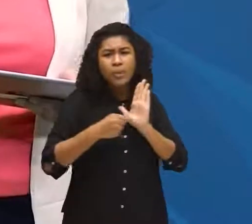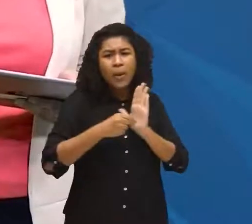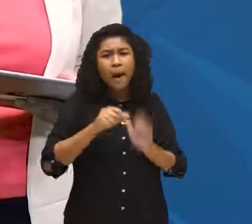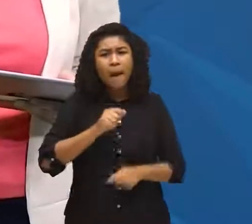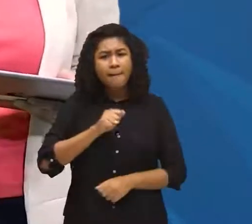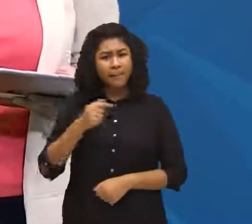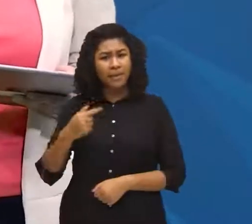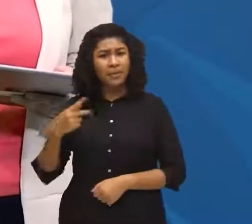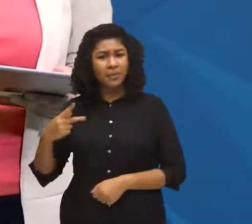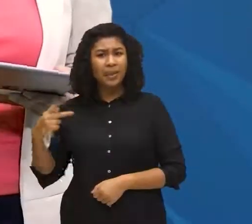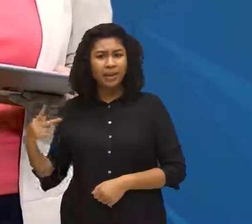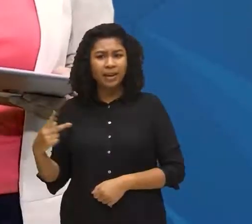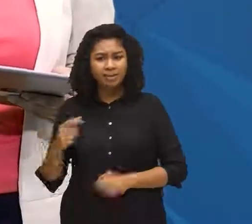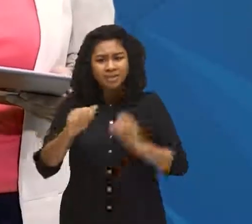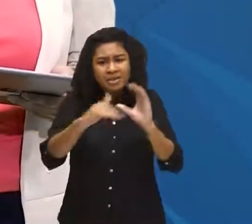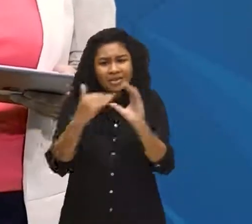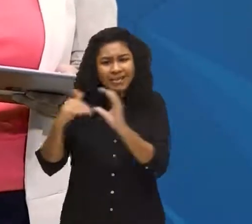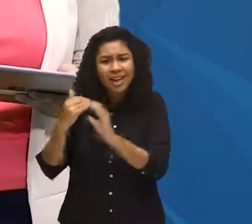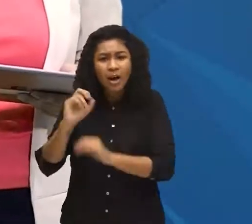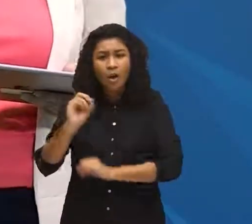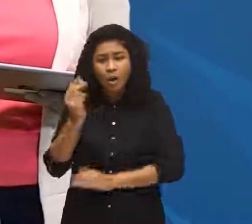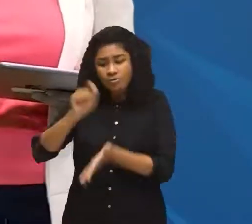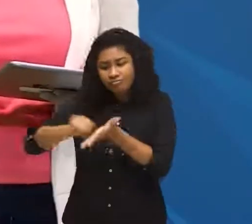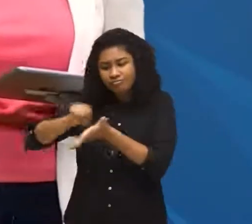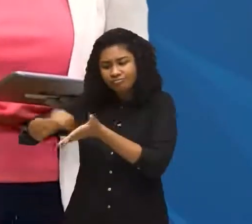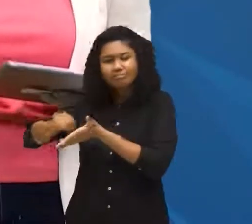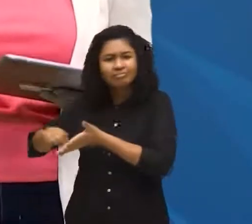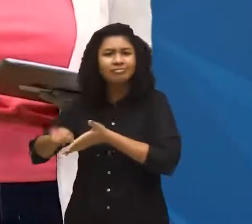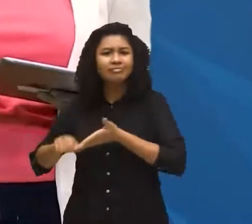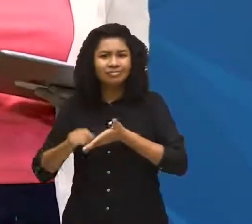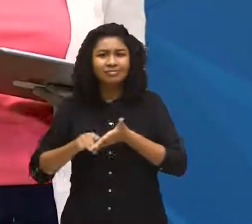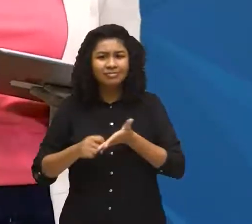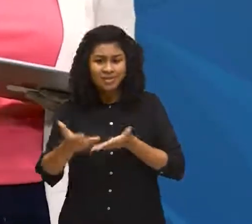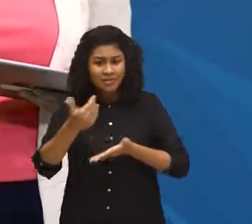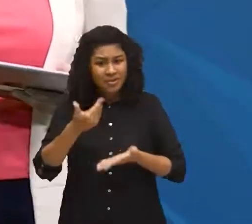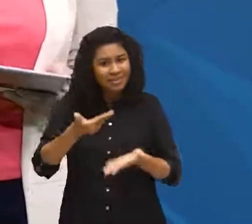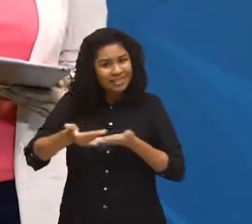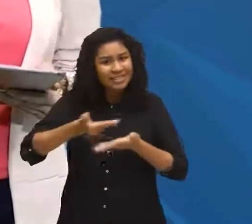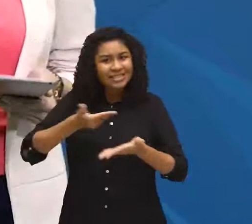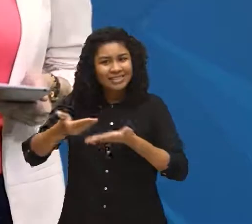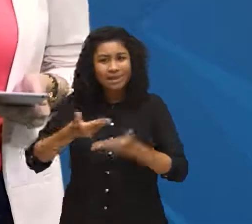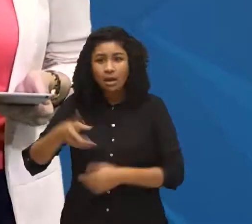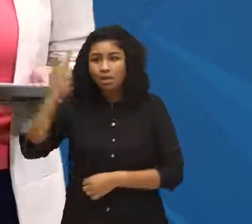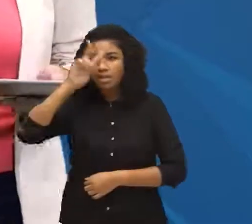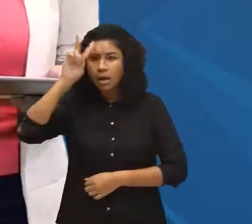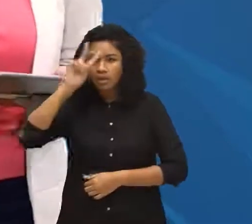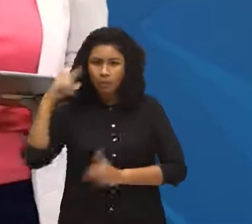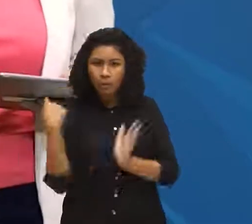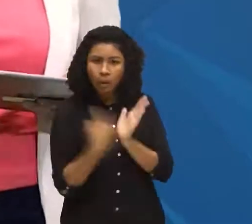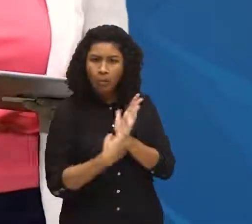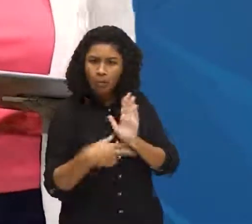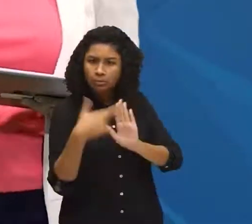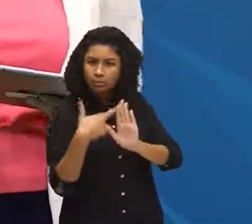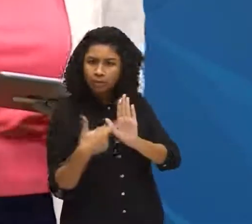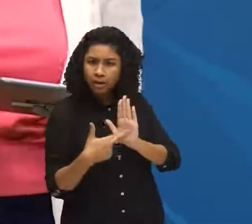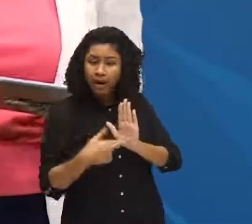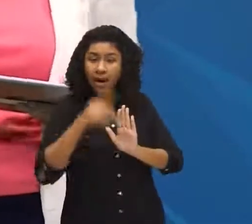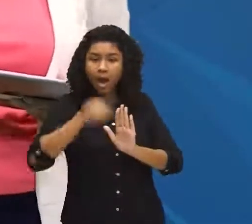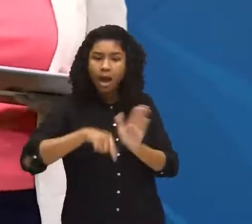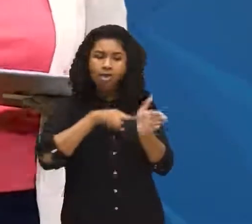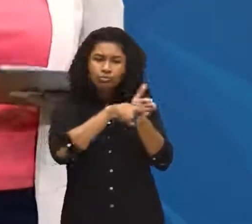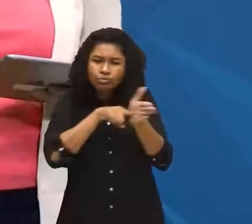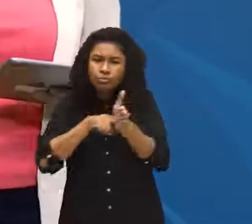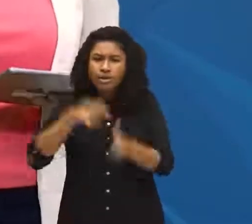no caderno, não deixe de participar. E lembra que o nosso último acordo era pesquisar mais? Achou curioso? Quer